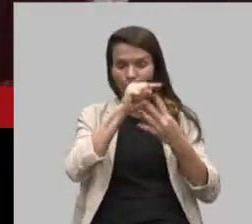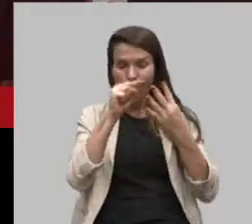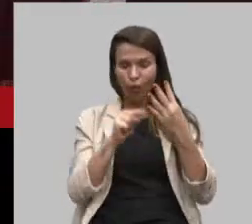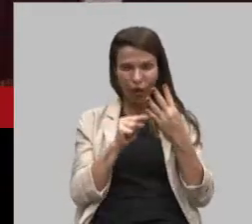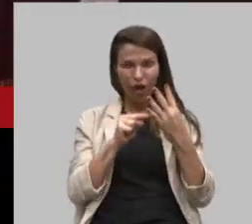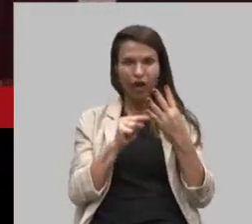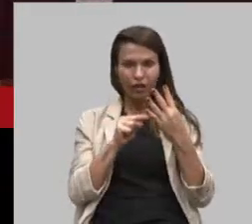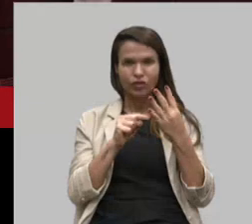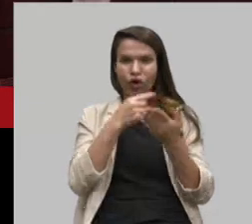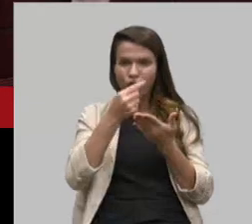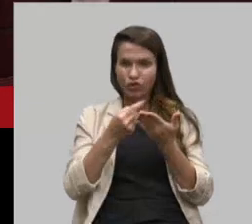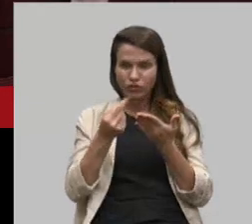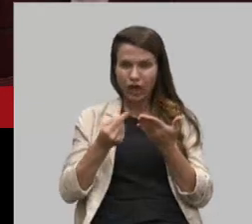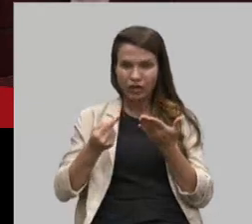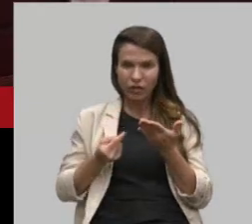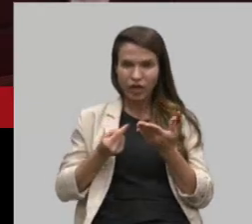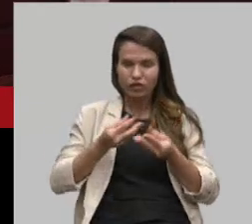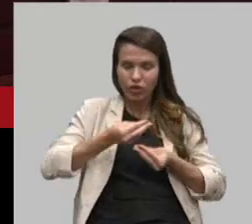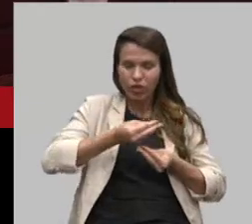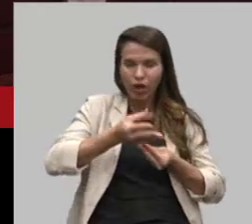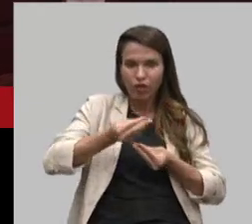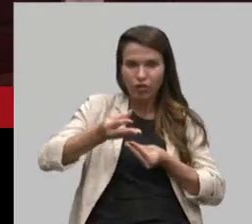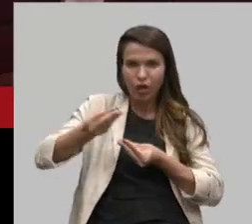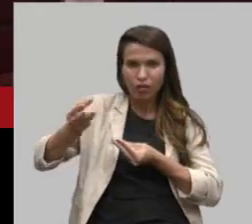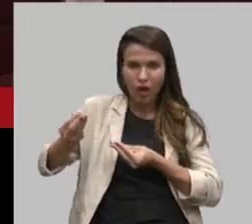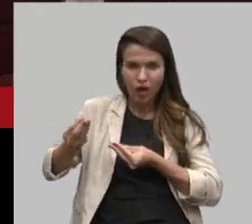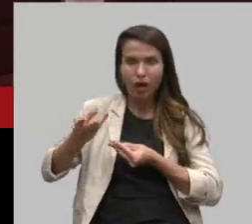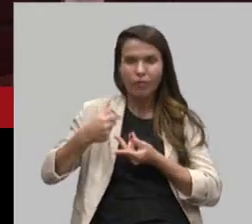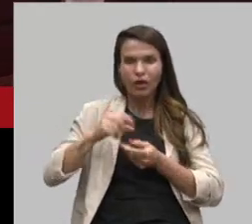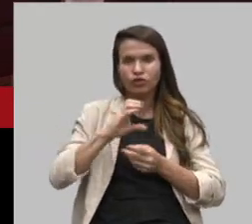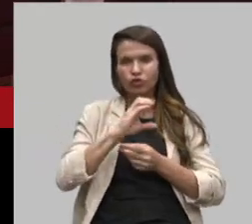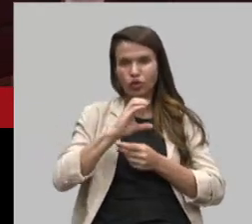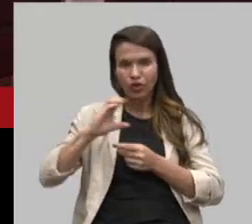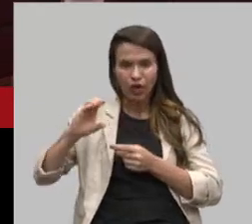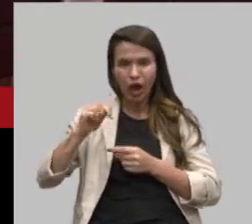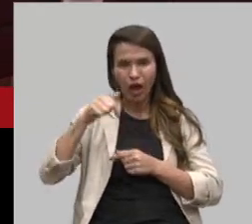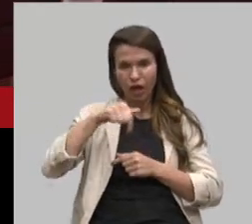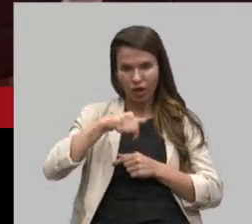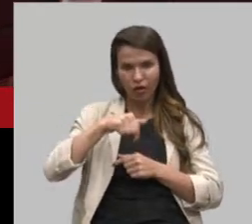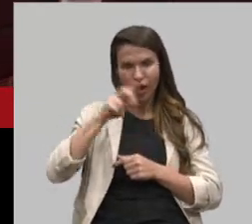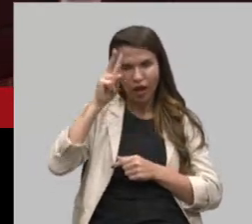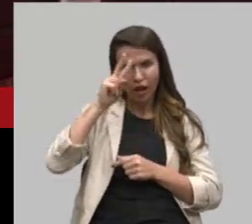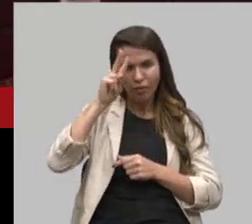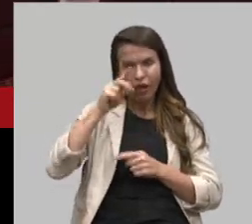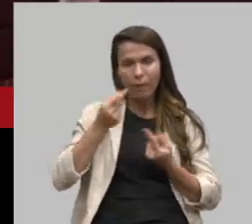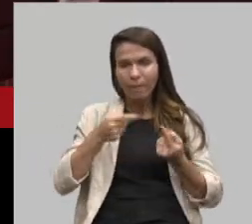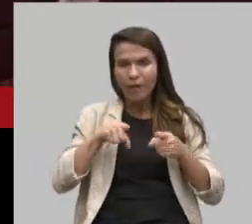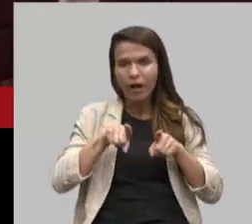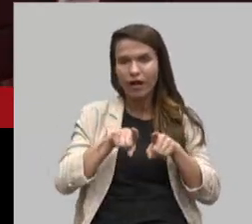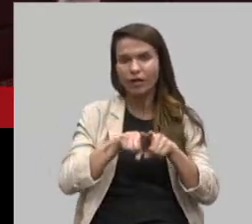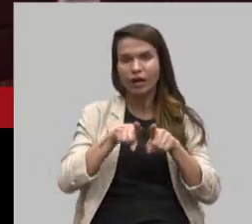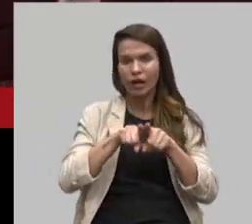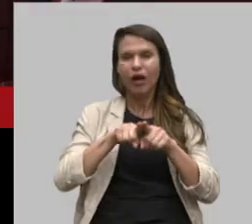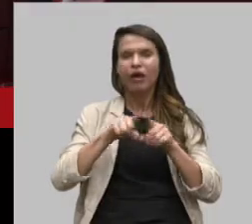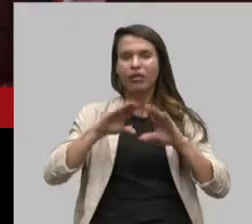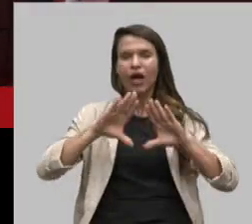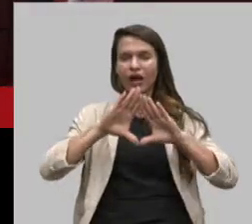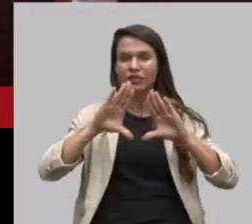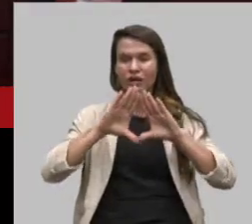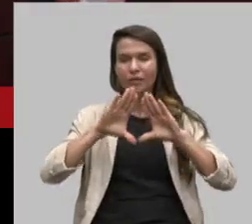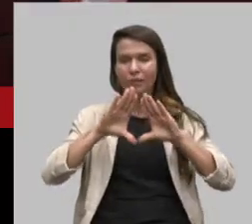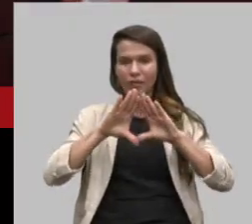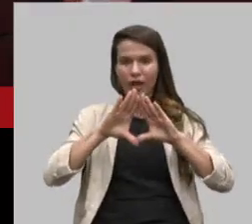cadernos estão sendo distribuídos pelos coordenadores aqui né Lembrando que é uma parceria da equipe da Assembleia com a